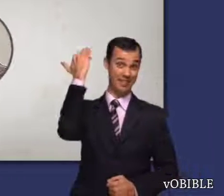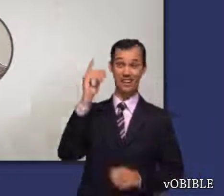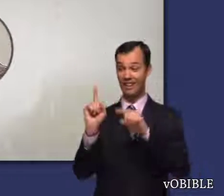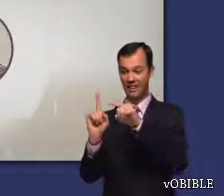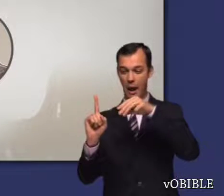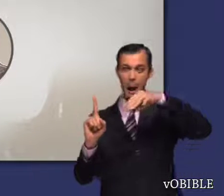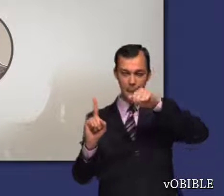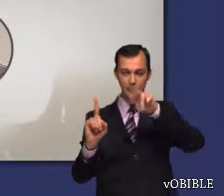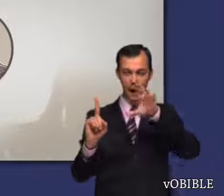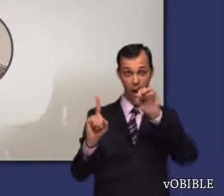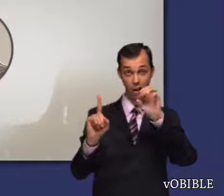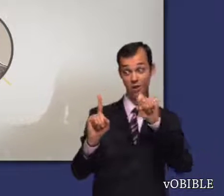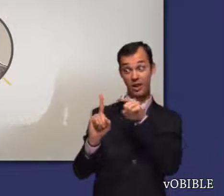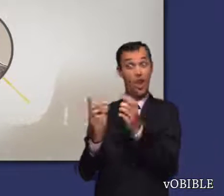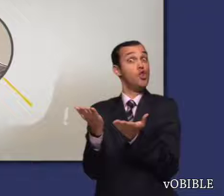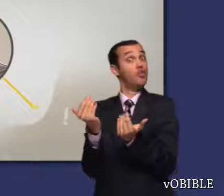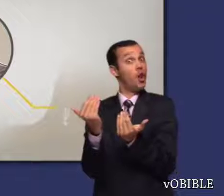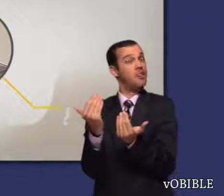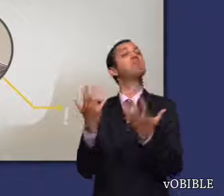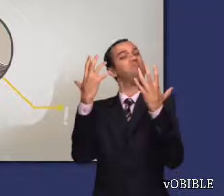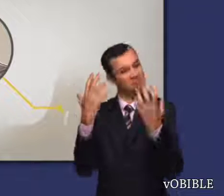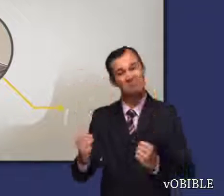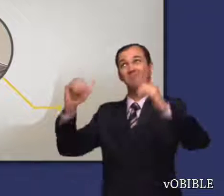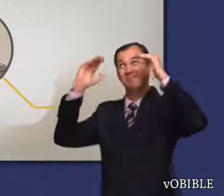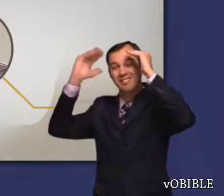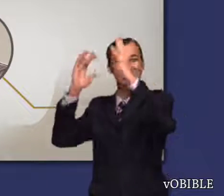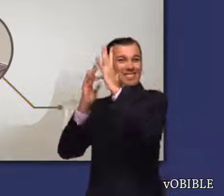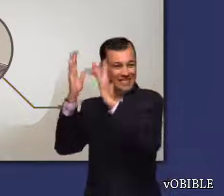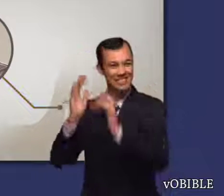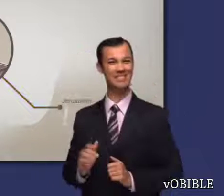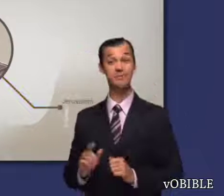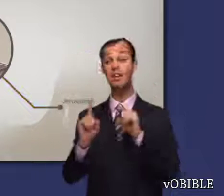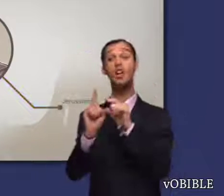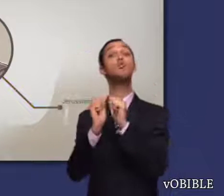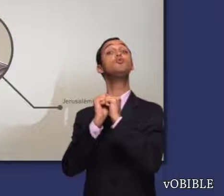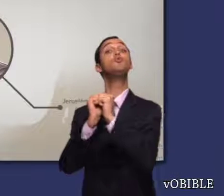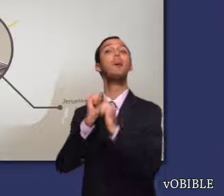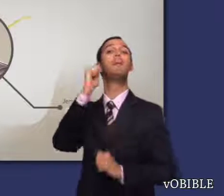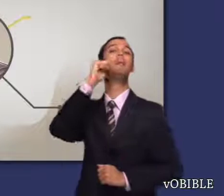Marcos deve ter se tornado seguidor de Jesus quando ainda era jovem e morava com sua mãe em Jerusalém.